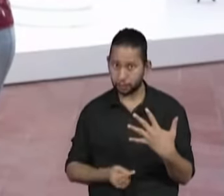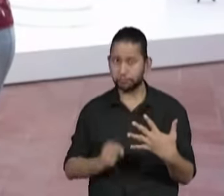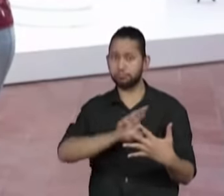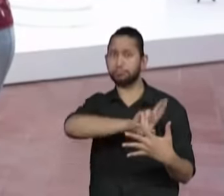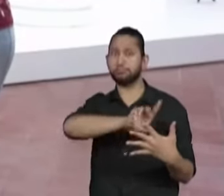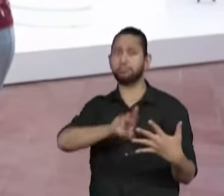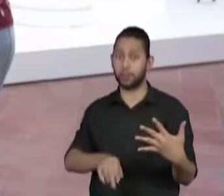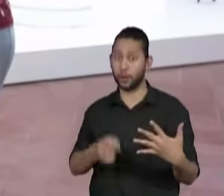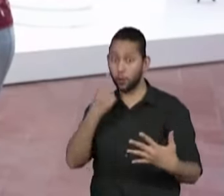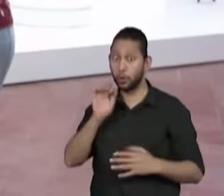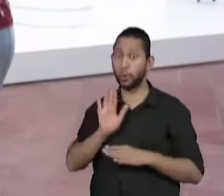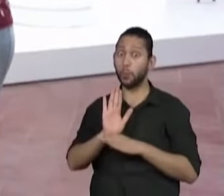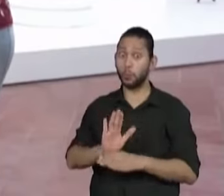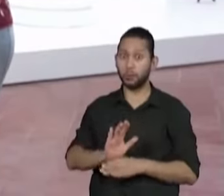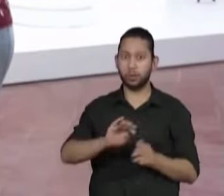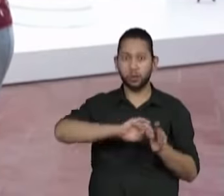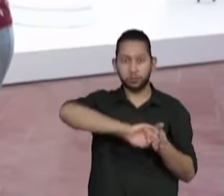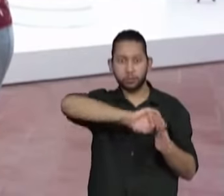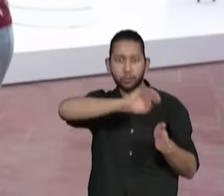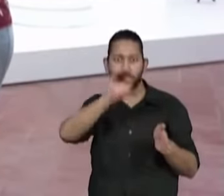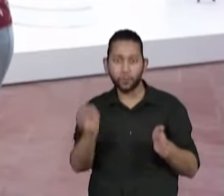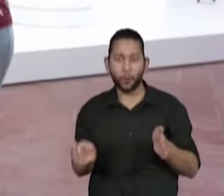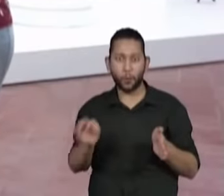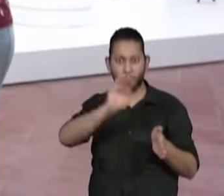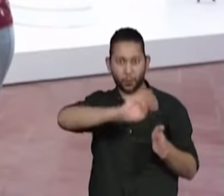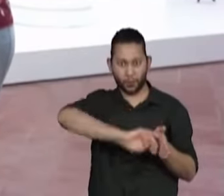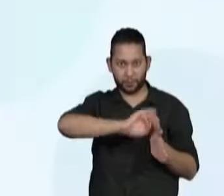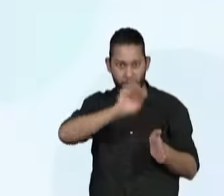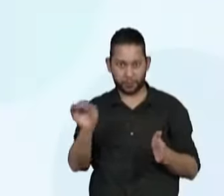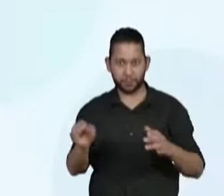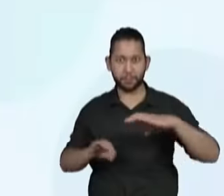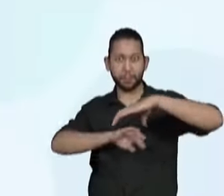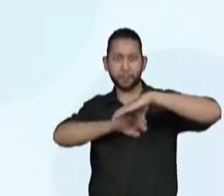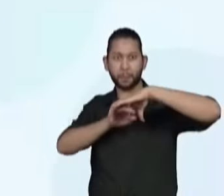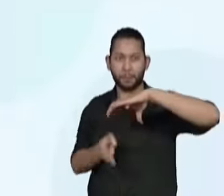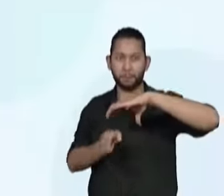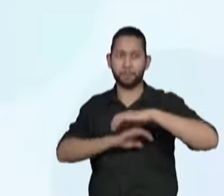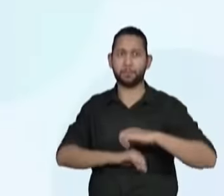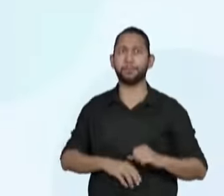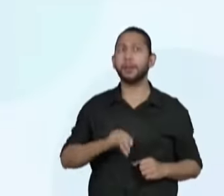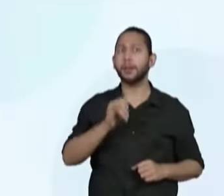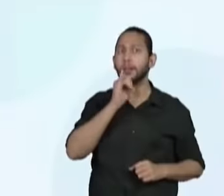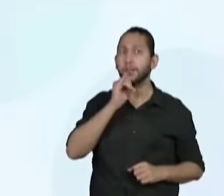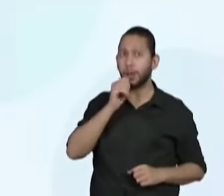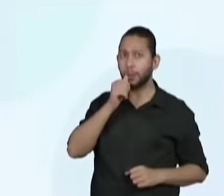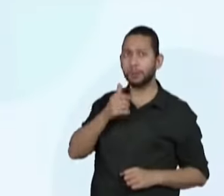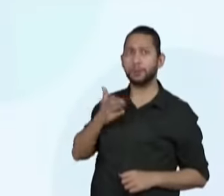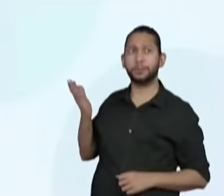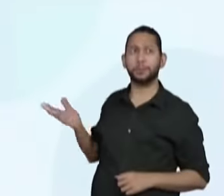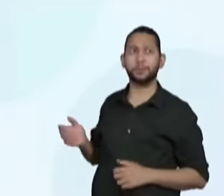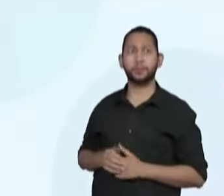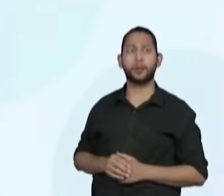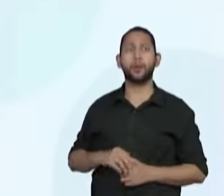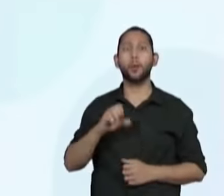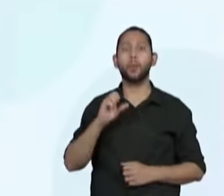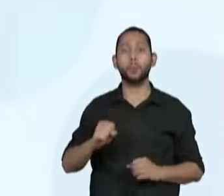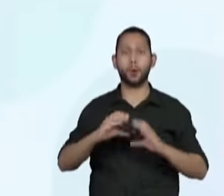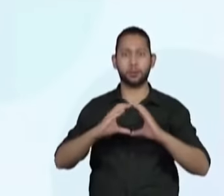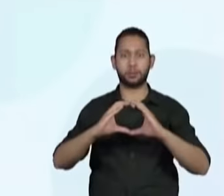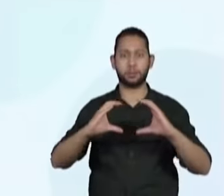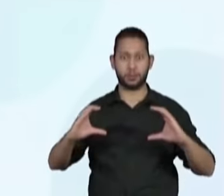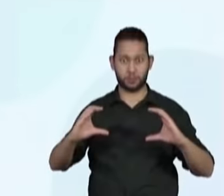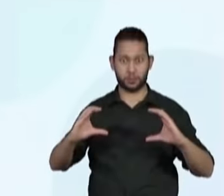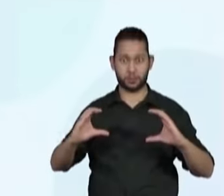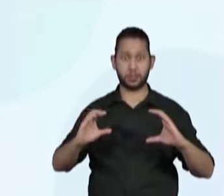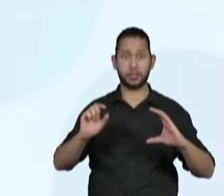aparece aí dentro desse intradorso, tá? Ou seja, eles podem ser uma elipse, uma hipérbole ou